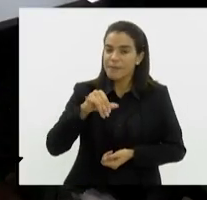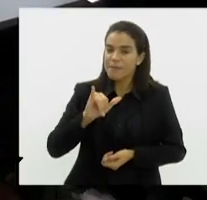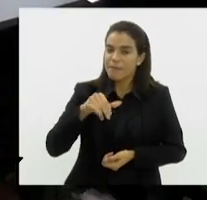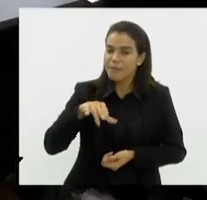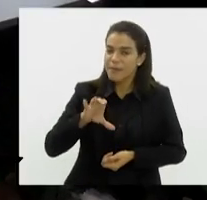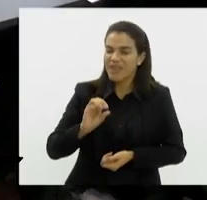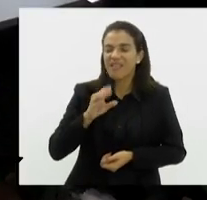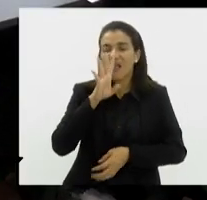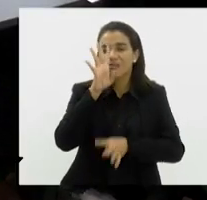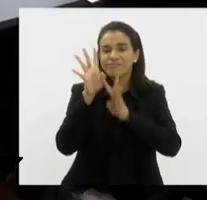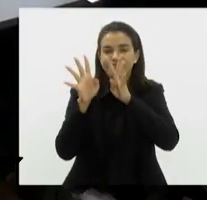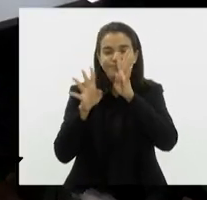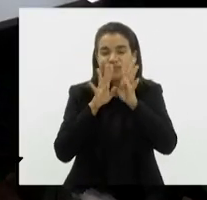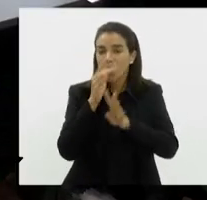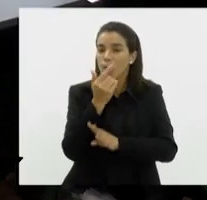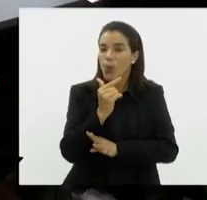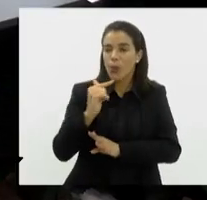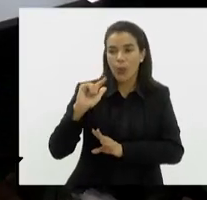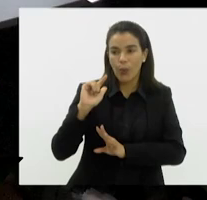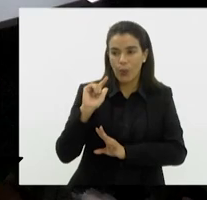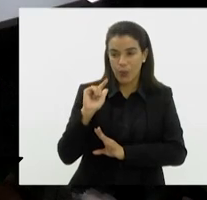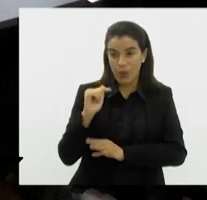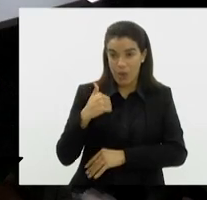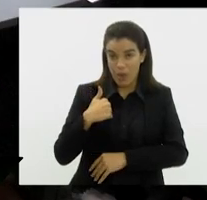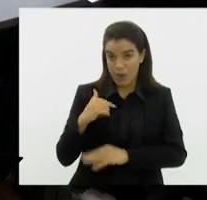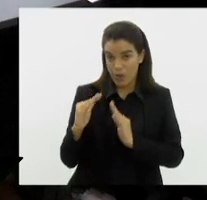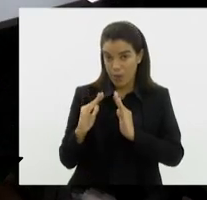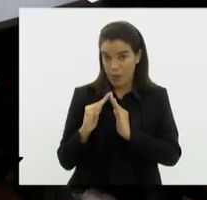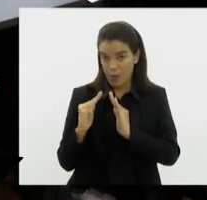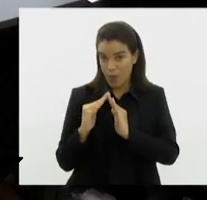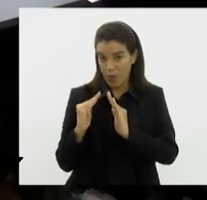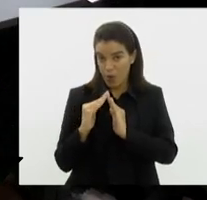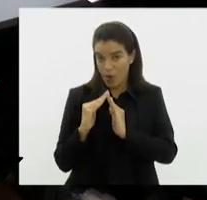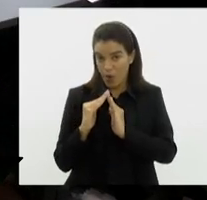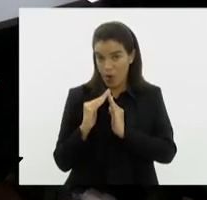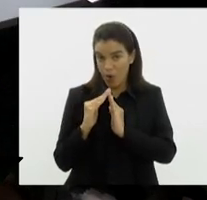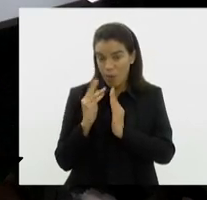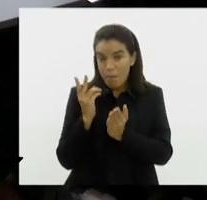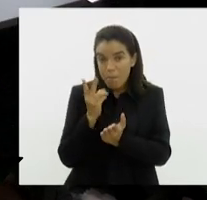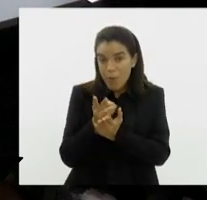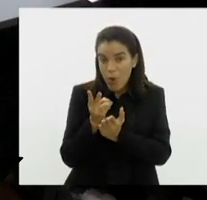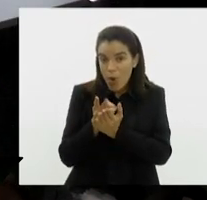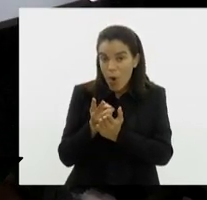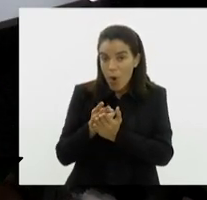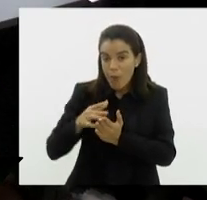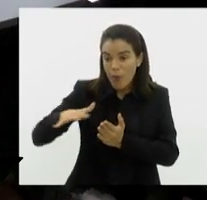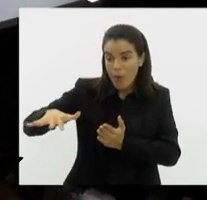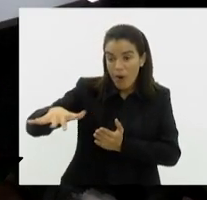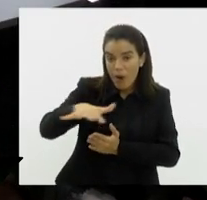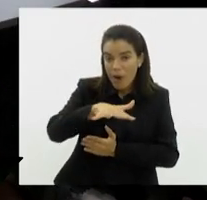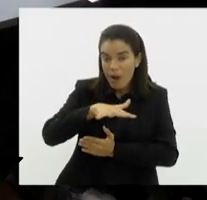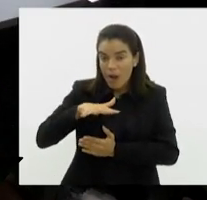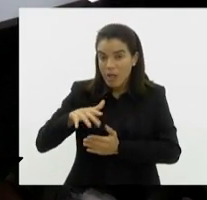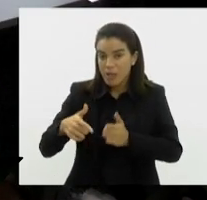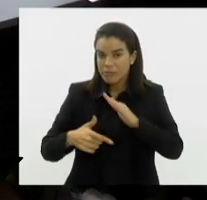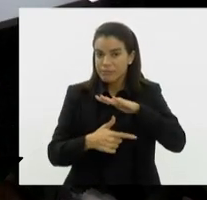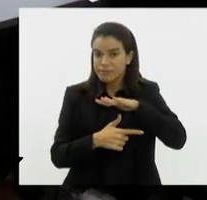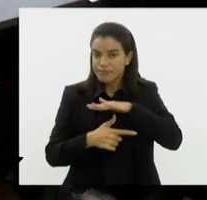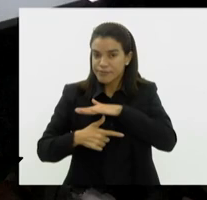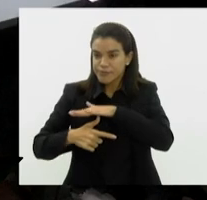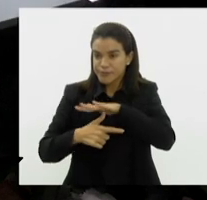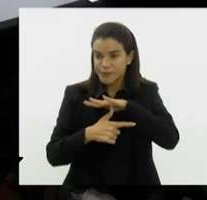fato aleatório. Eu moro na rota dos helicópteros. São essas pessoas que pediram para a